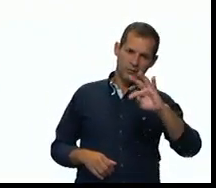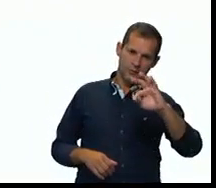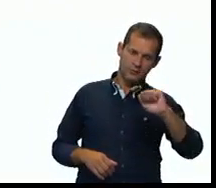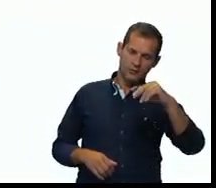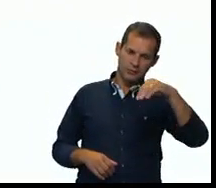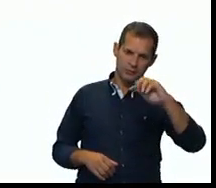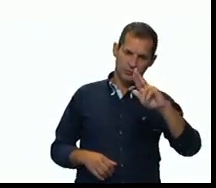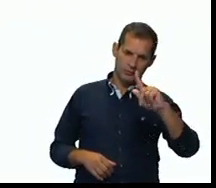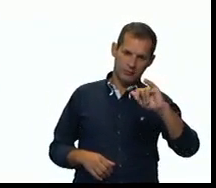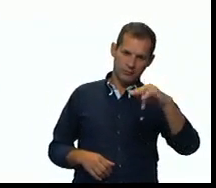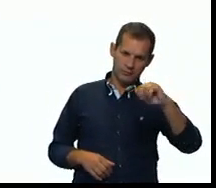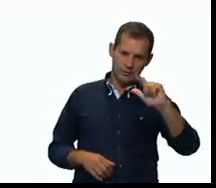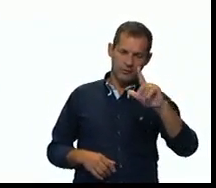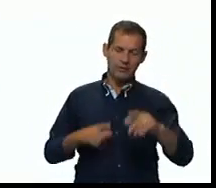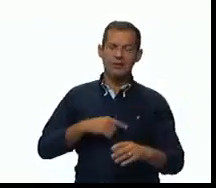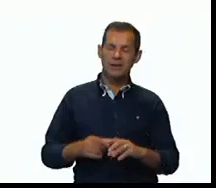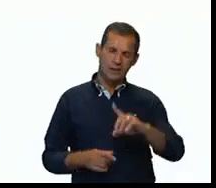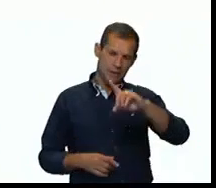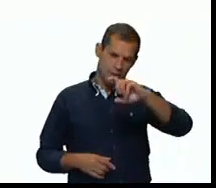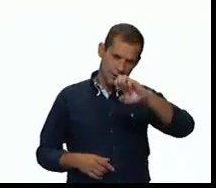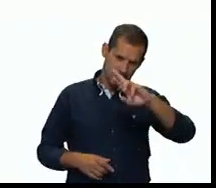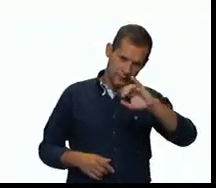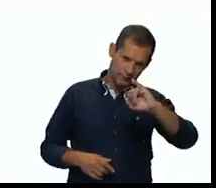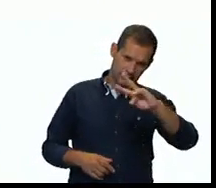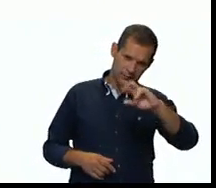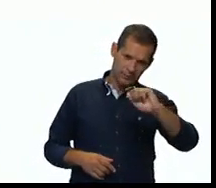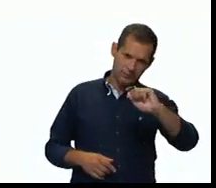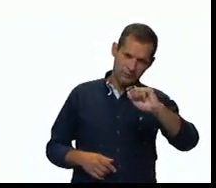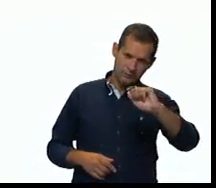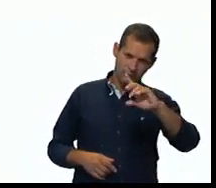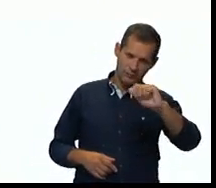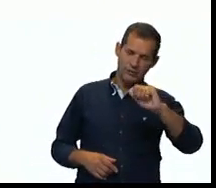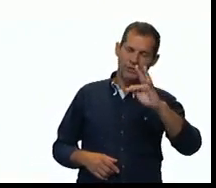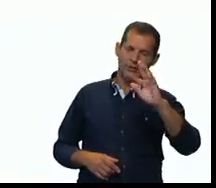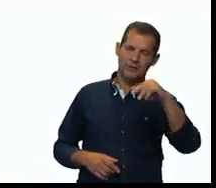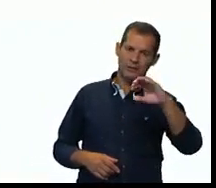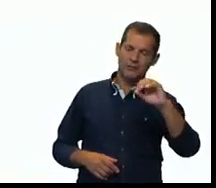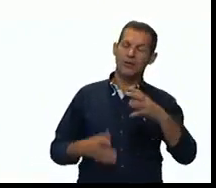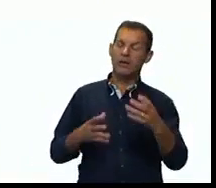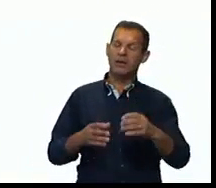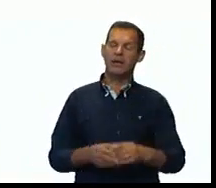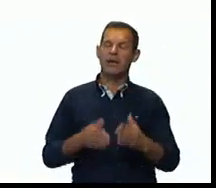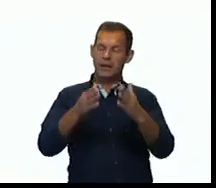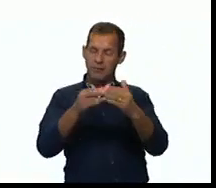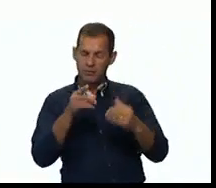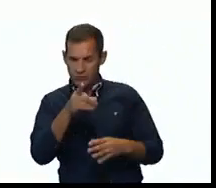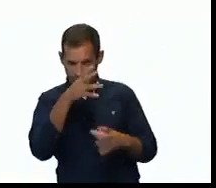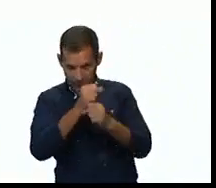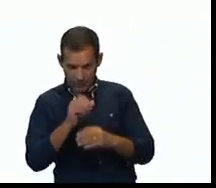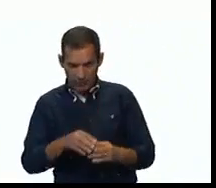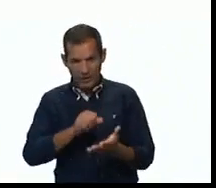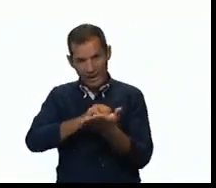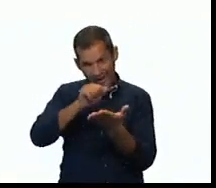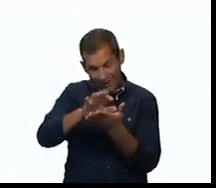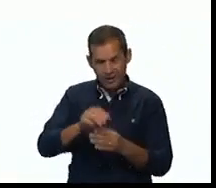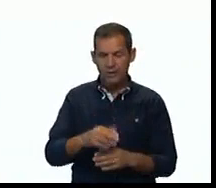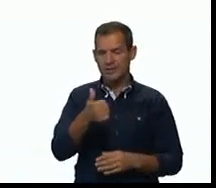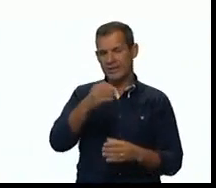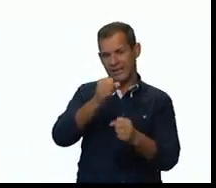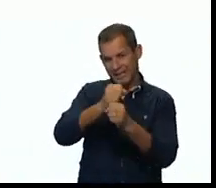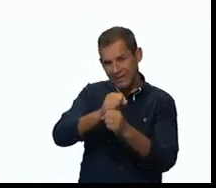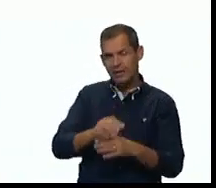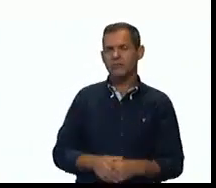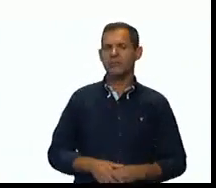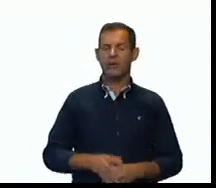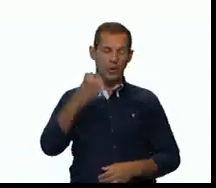a derivada da função. E ele quer te dar a função. Ele pede para você calcular o custo daqui a 10 anos,